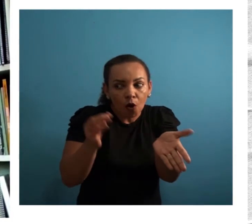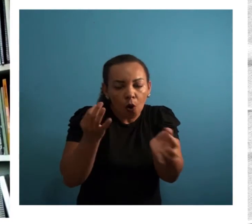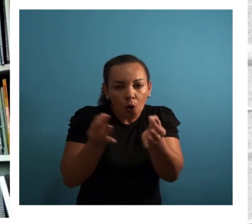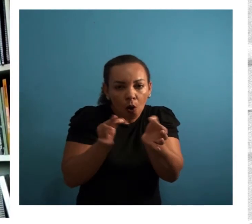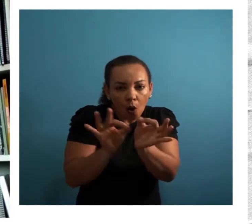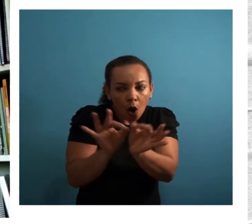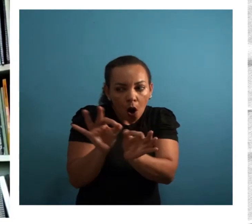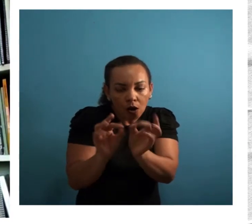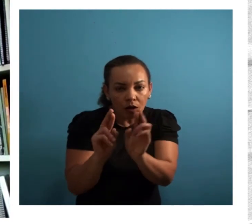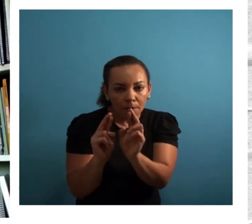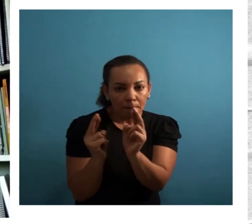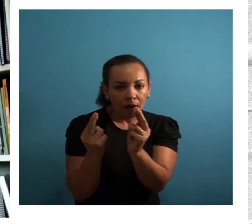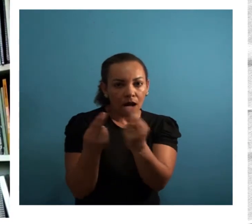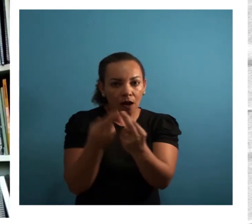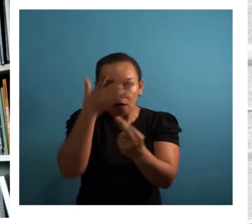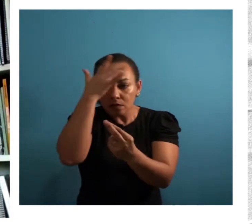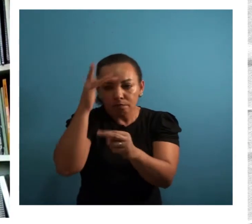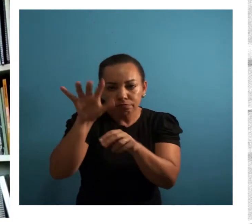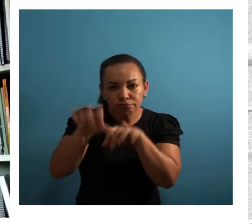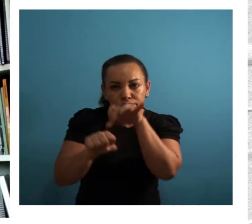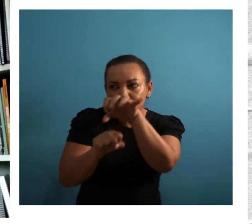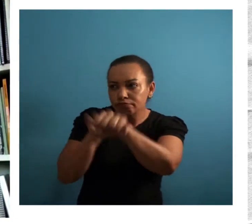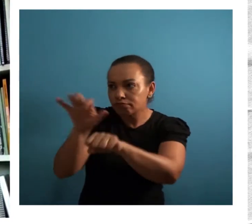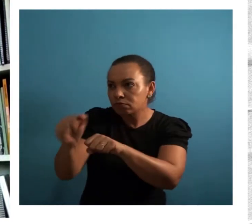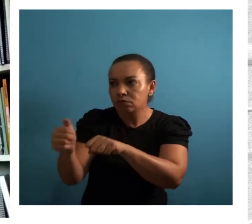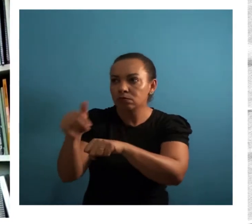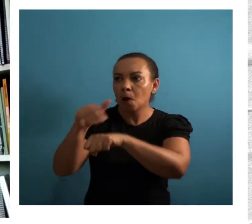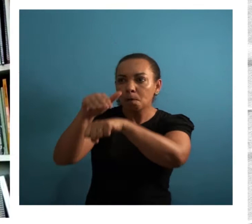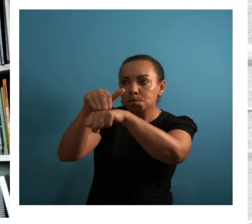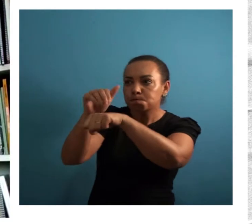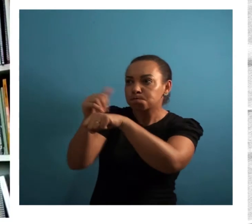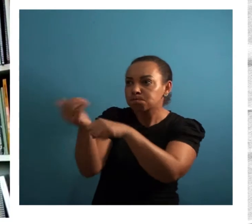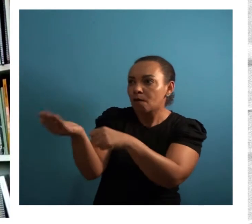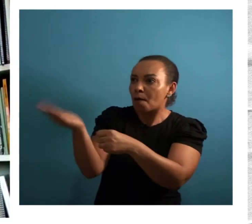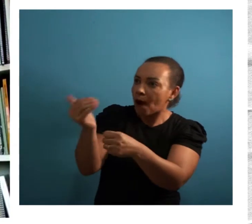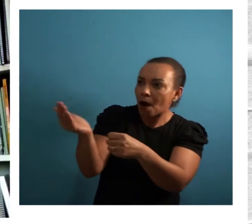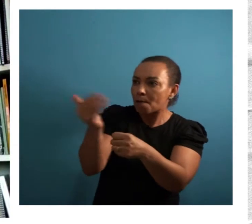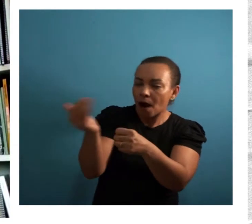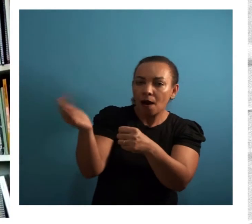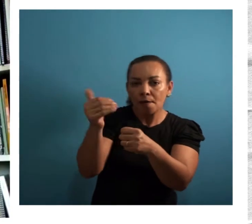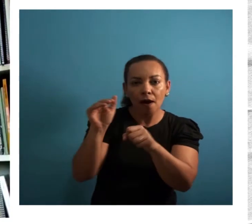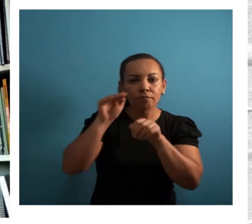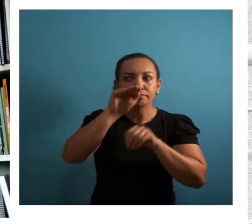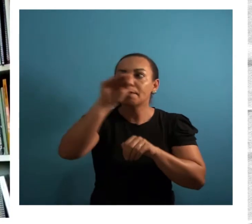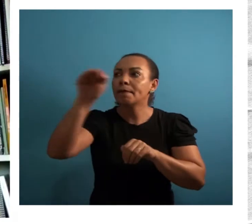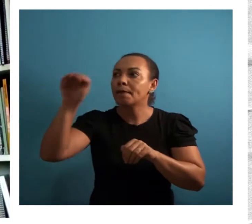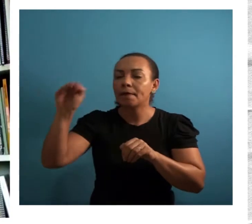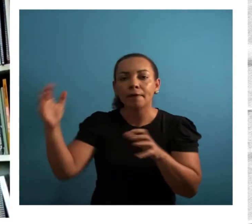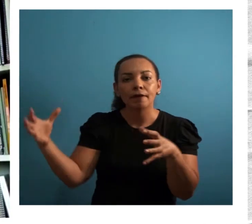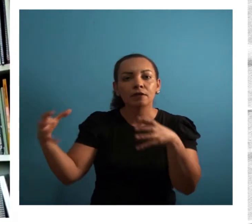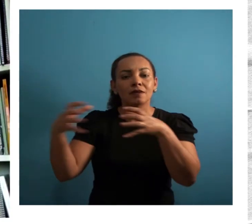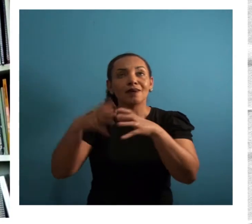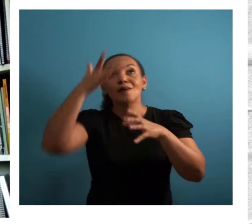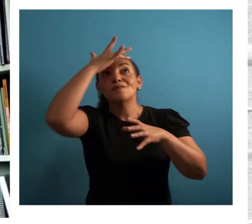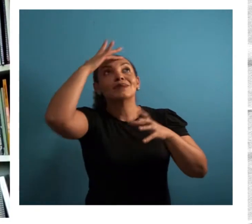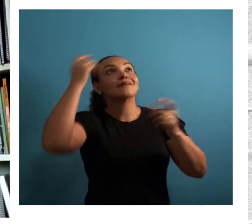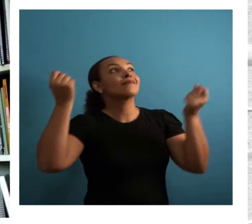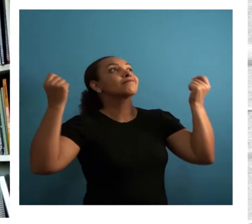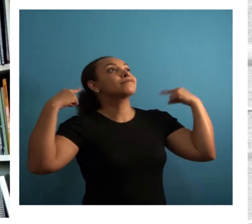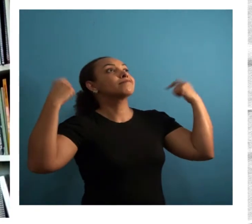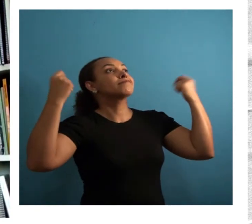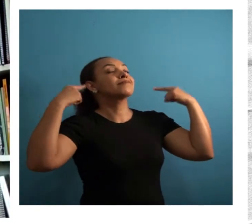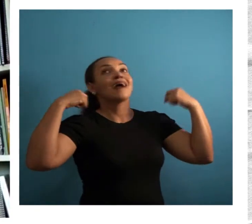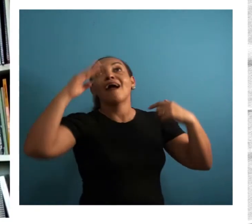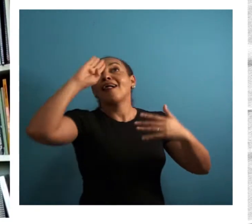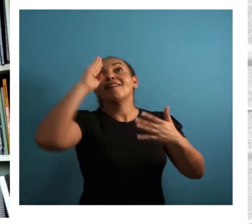o que estão dispersos e provocar essa participação os indivíduos dispersos muitas vezes não acreditam